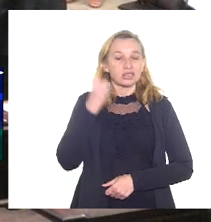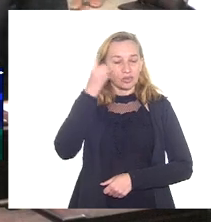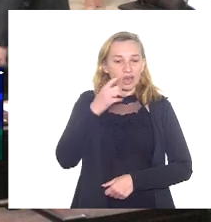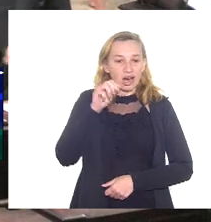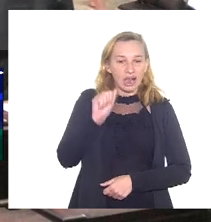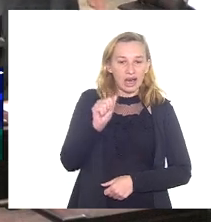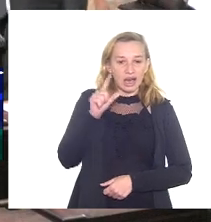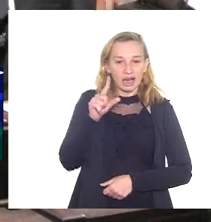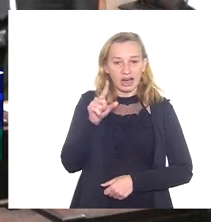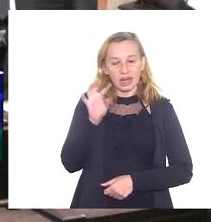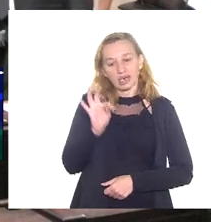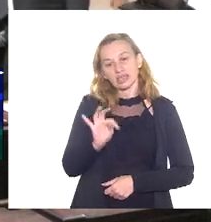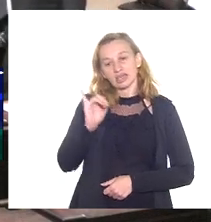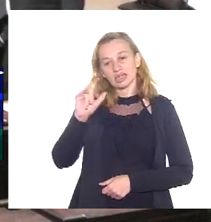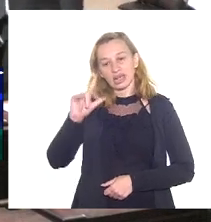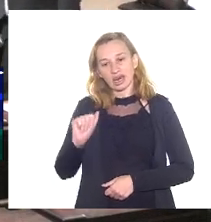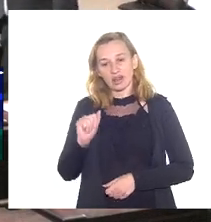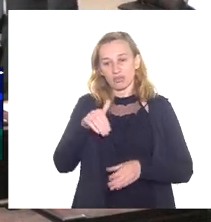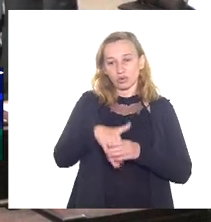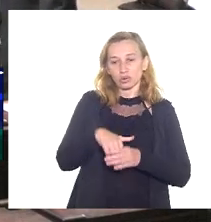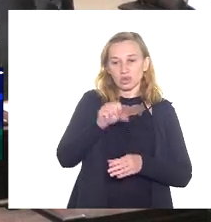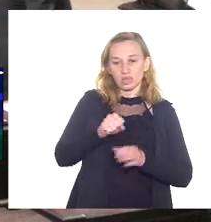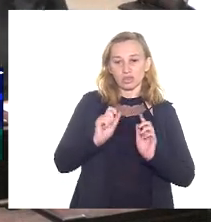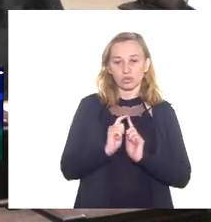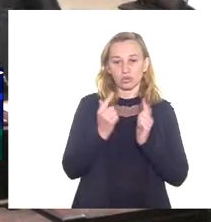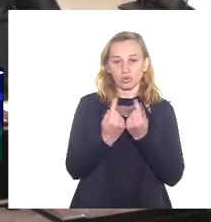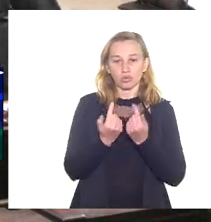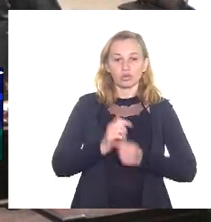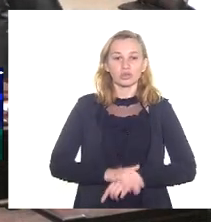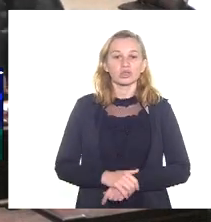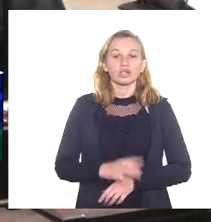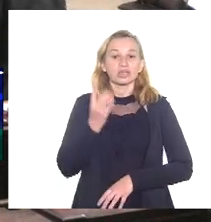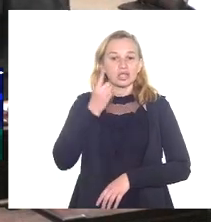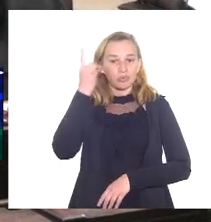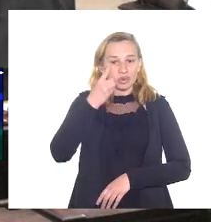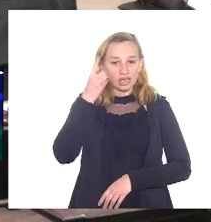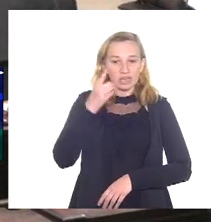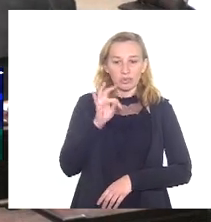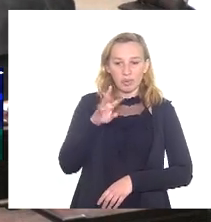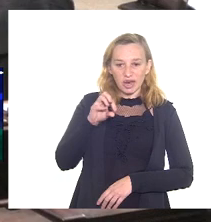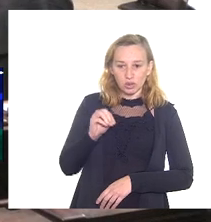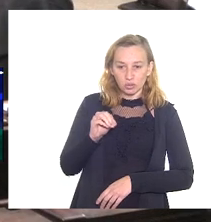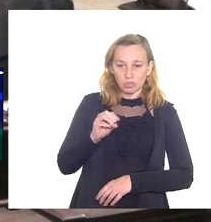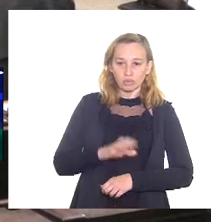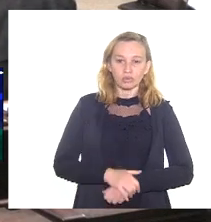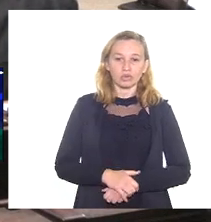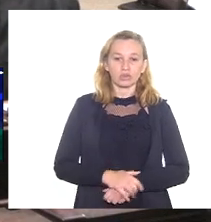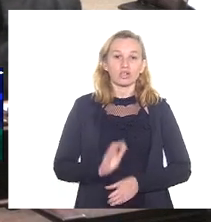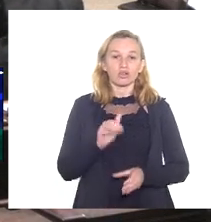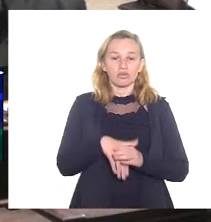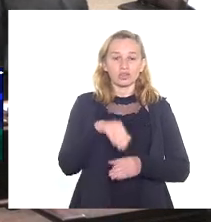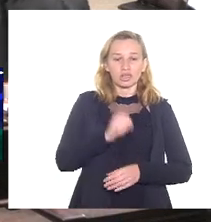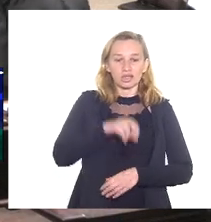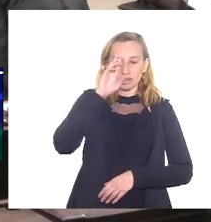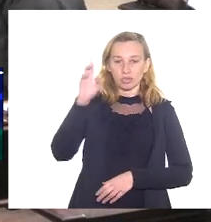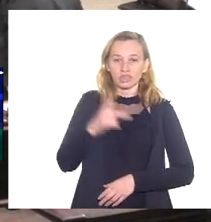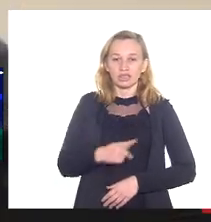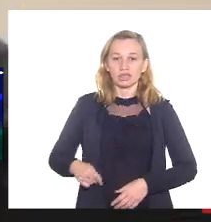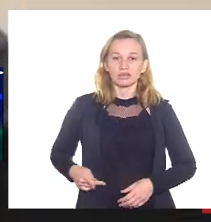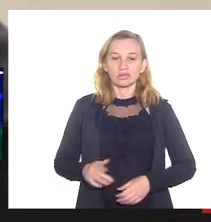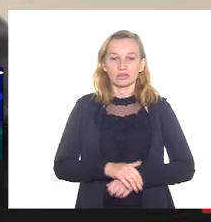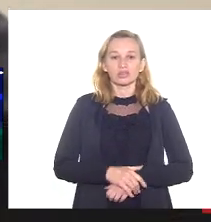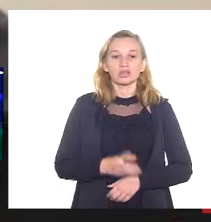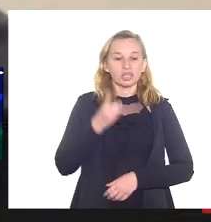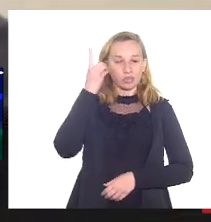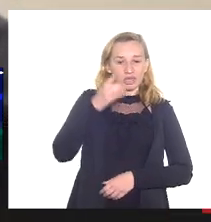Deputado Átila Nunes votou sim no grupo. Deputado Bebeto. Voto sim, presidente.